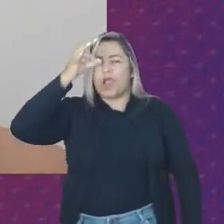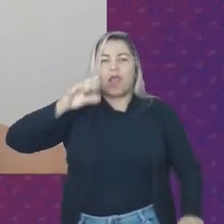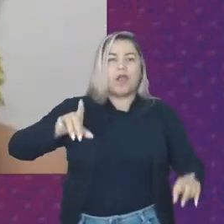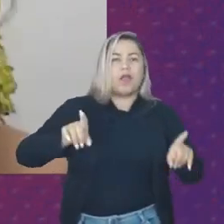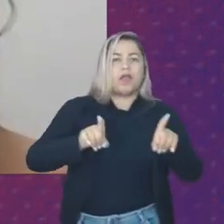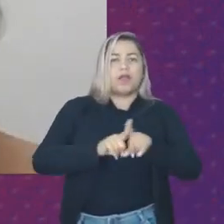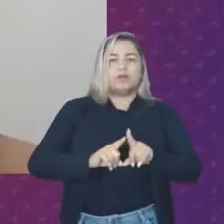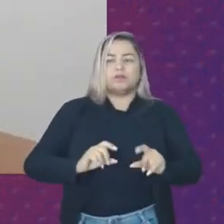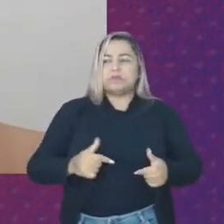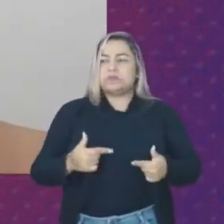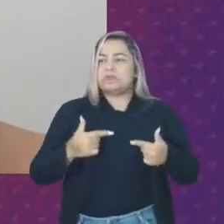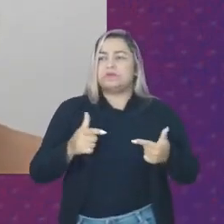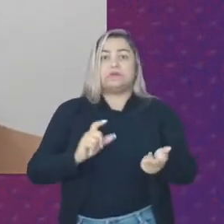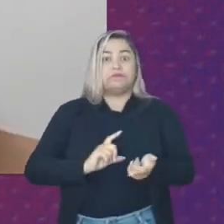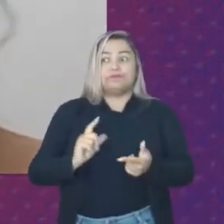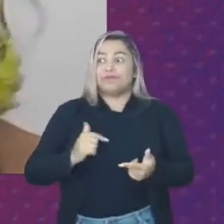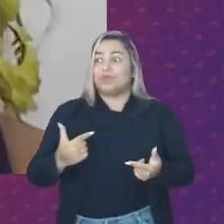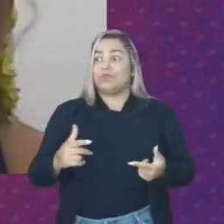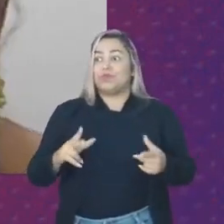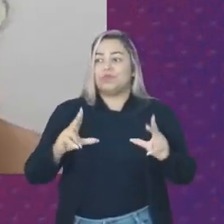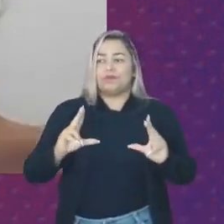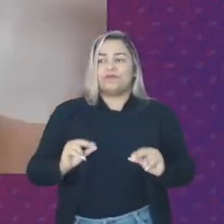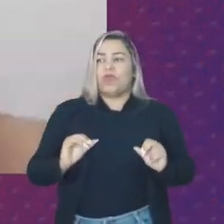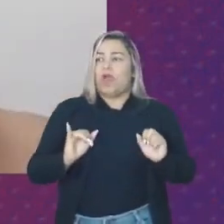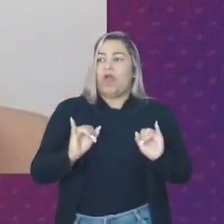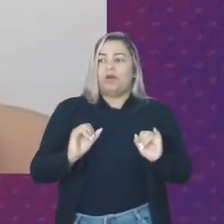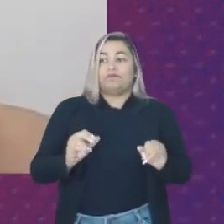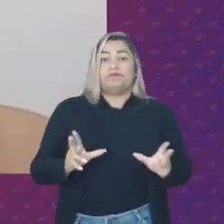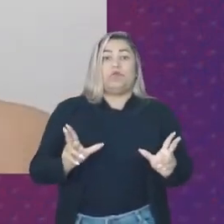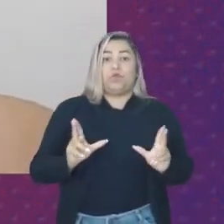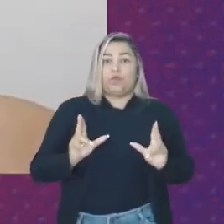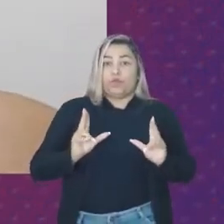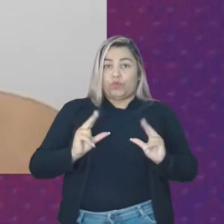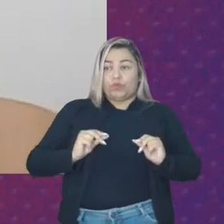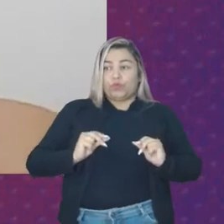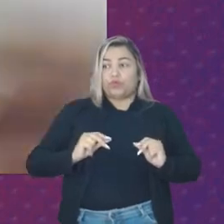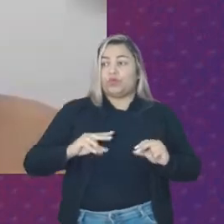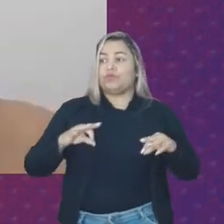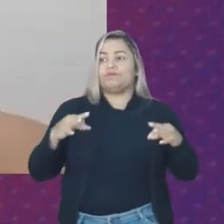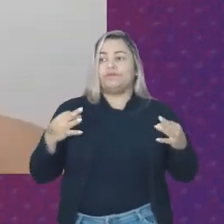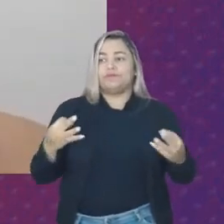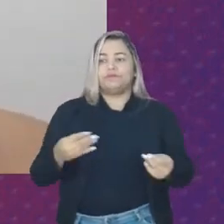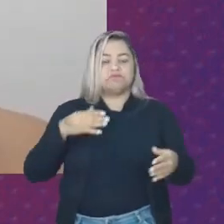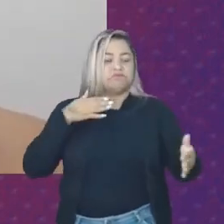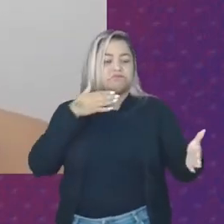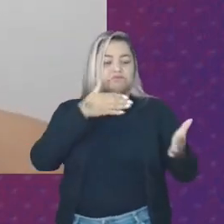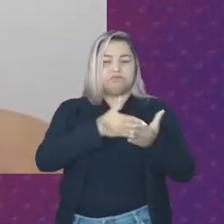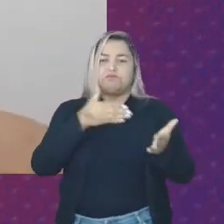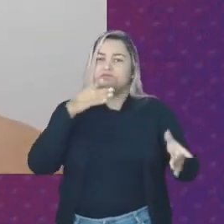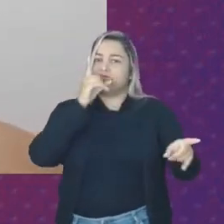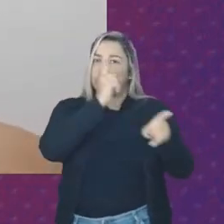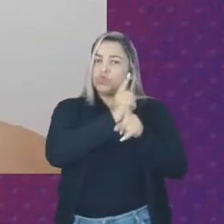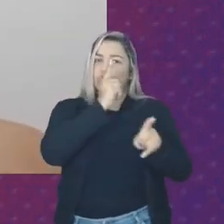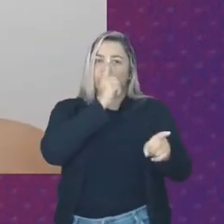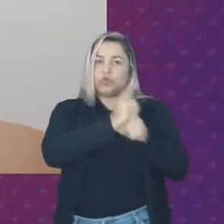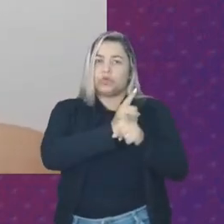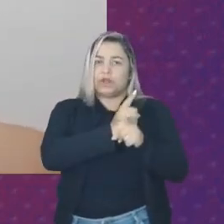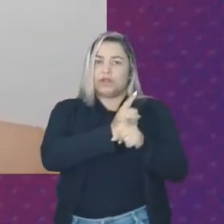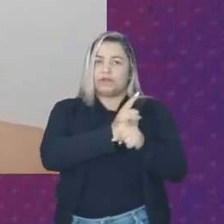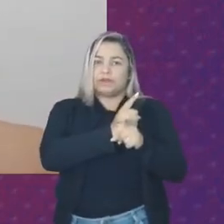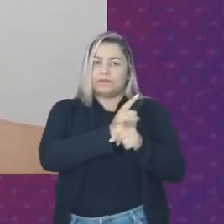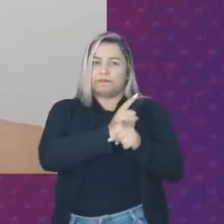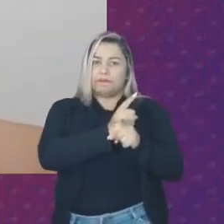né, inquieto, pronto para quebrar, sei lá, todas as barreiras que forem colocadas à frente dele.